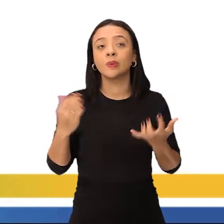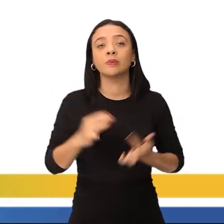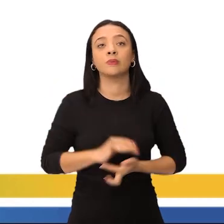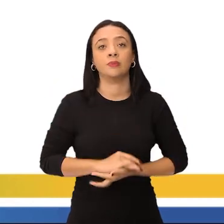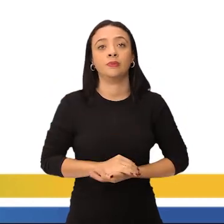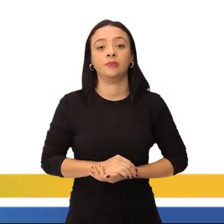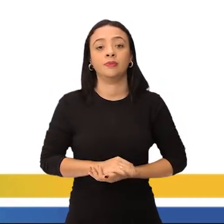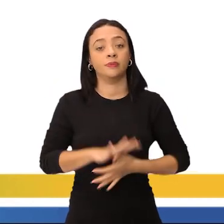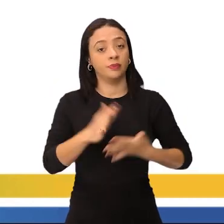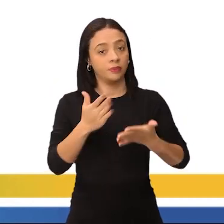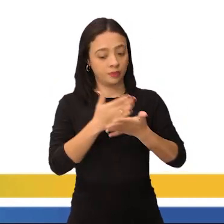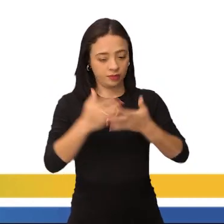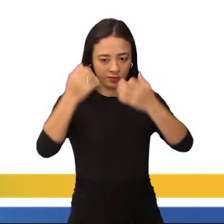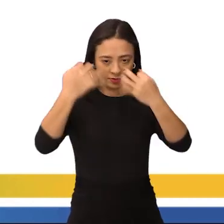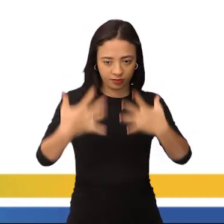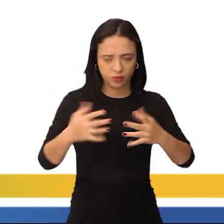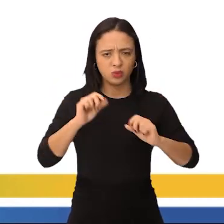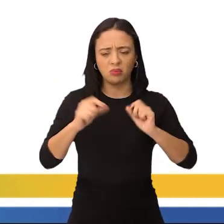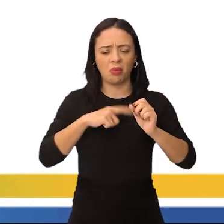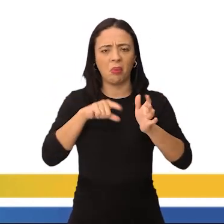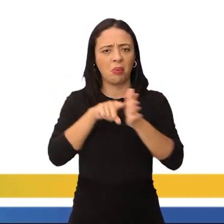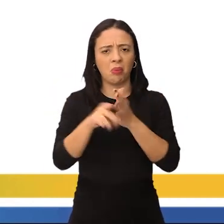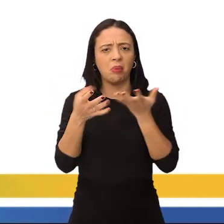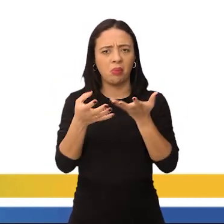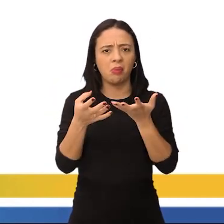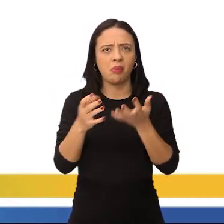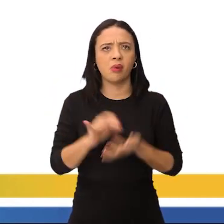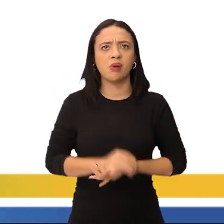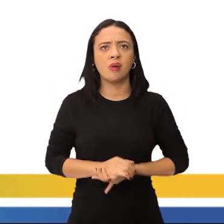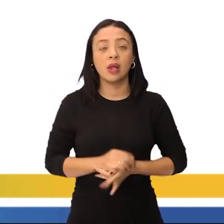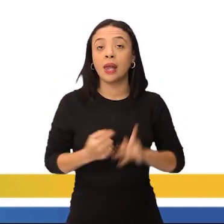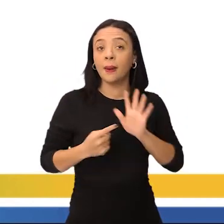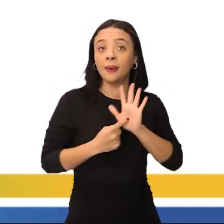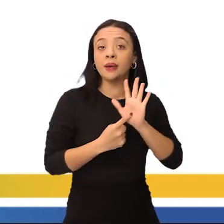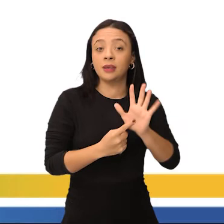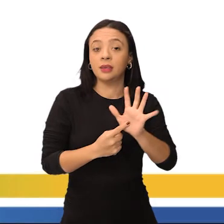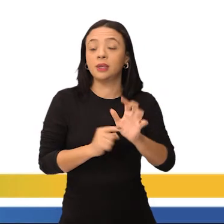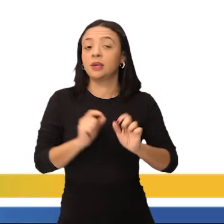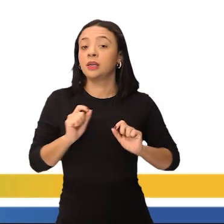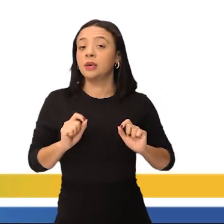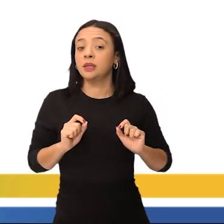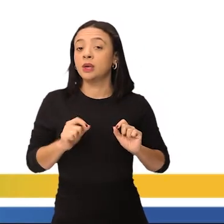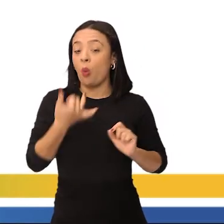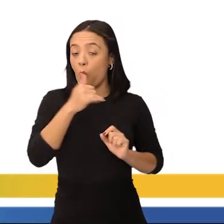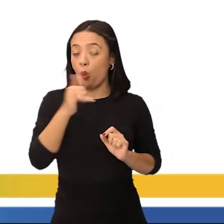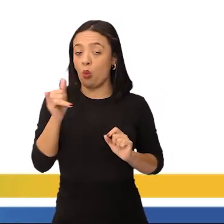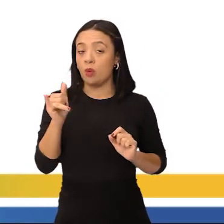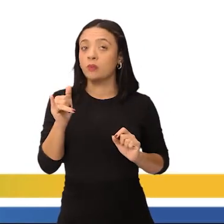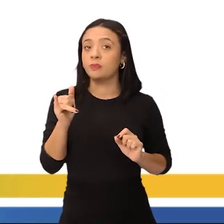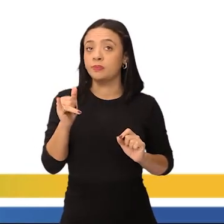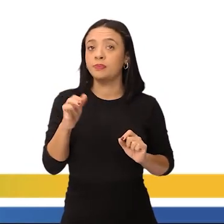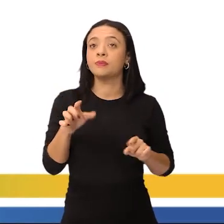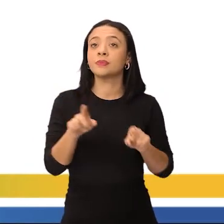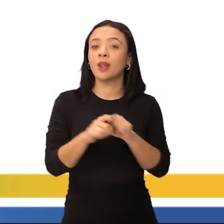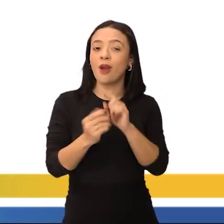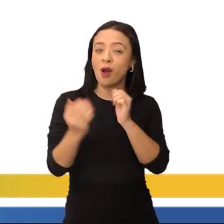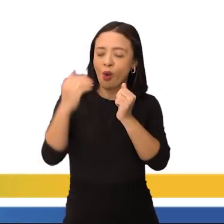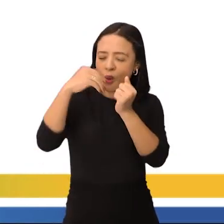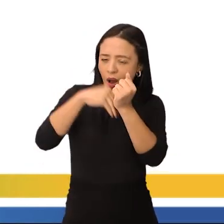é igual a Então vamos lá pessoal o que que essa questão tentou fazer aqui com a gente ele deu uma carga elétrica